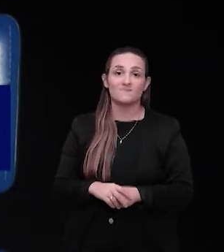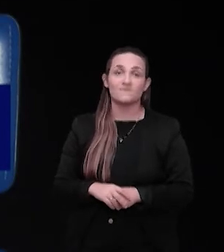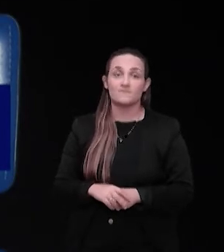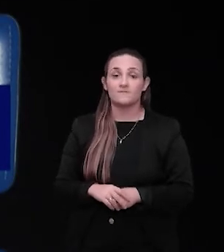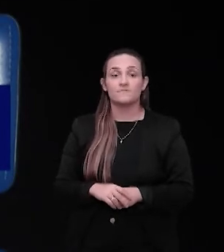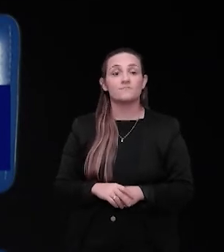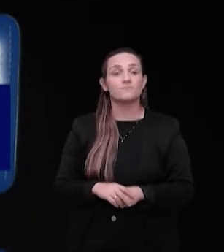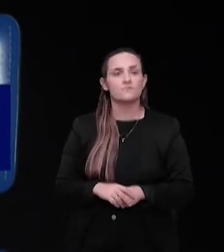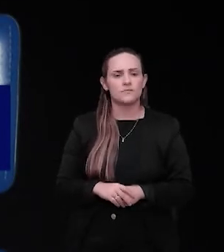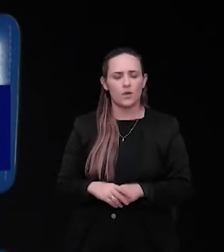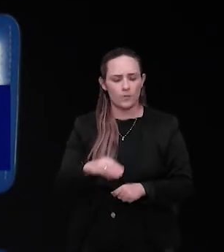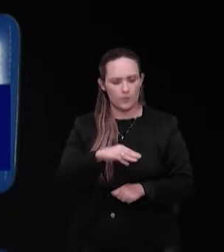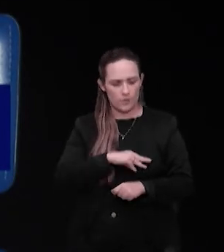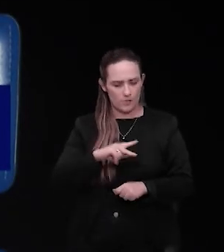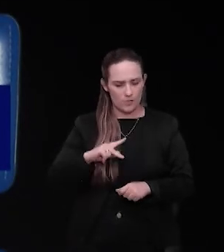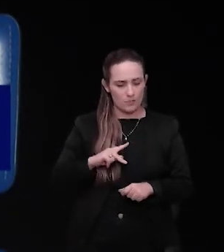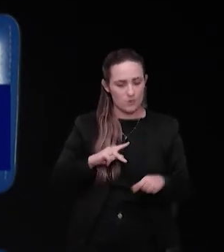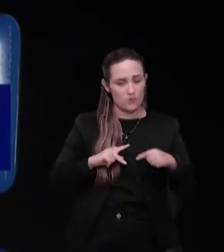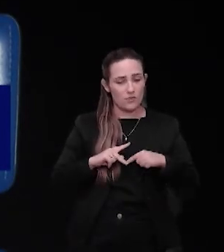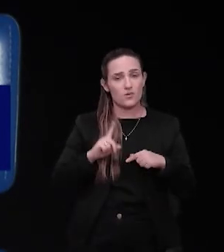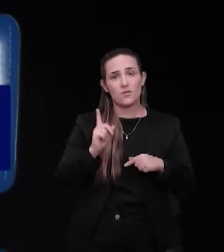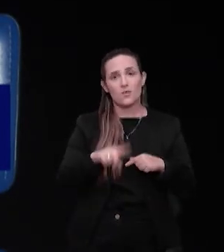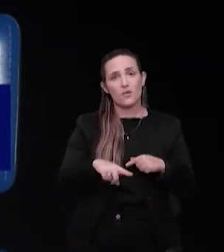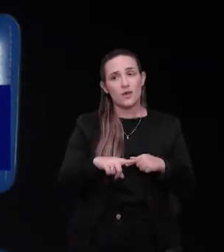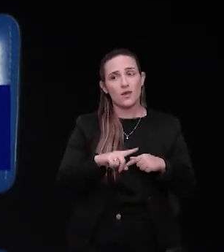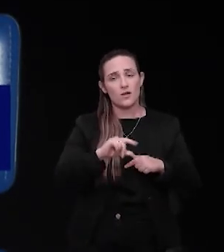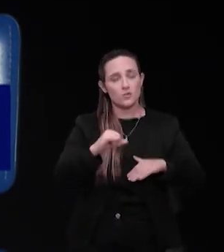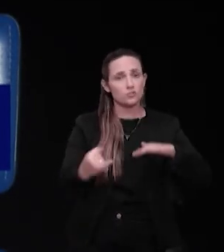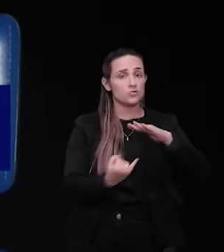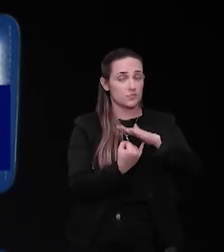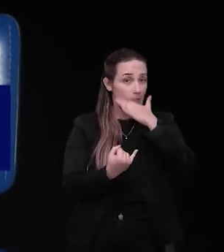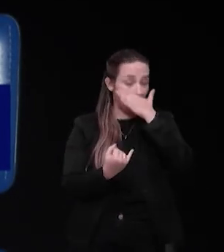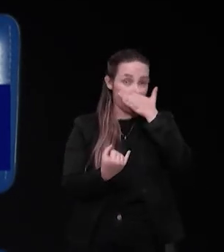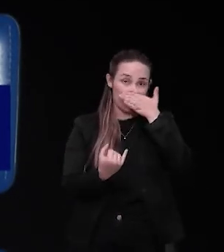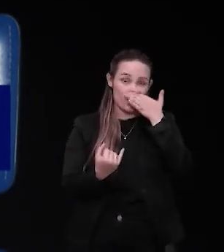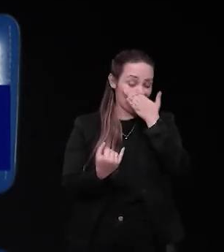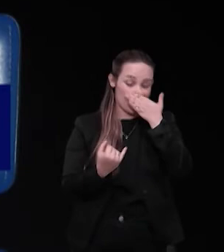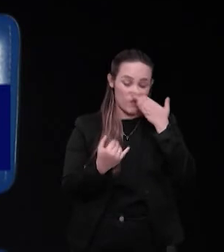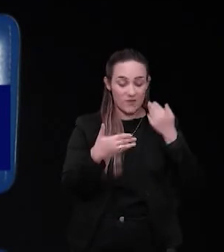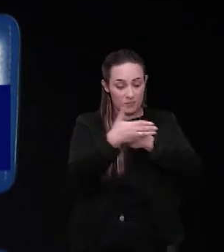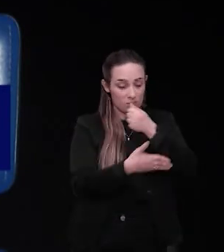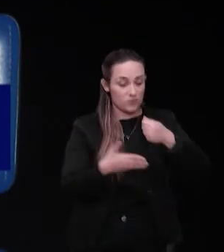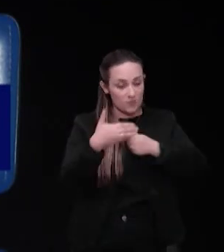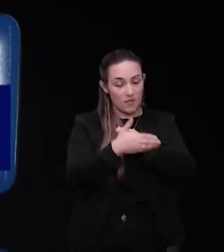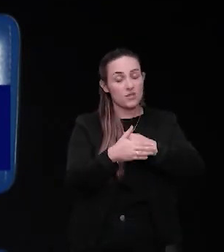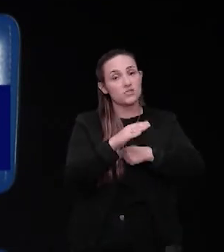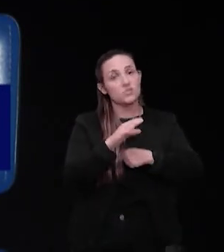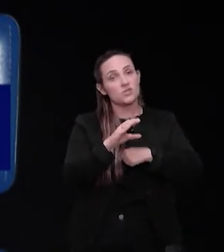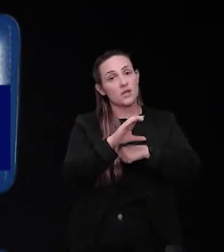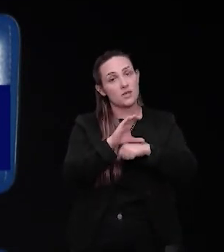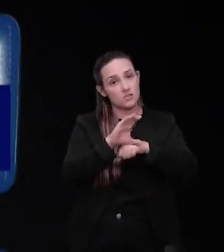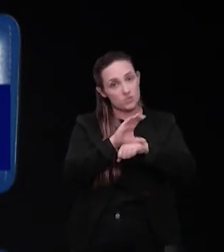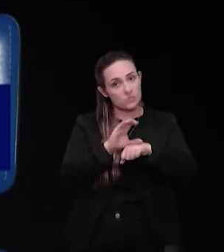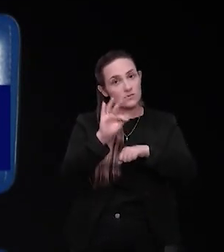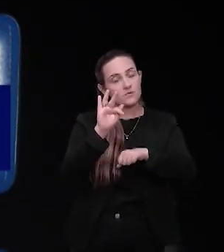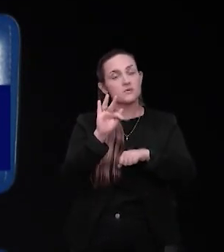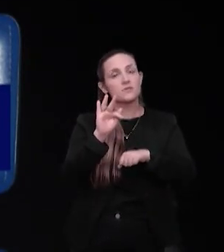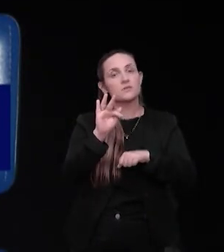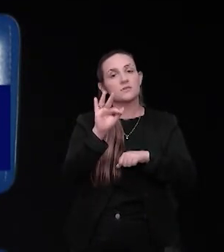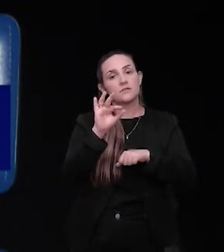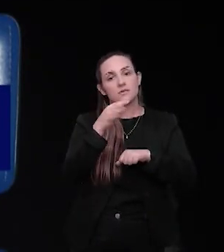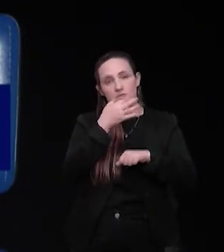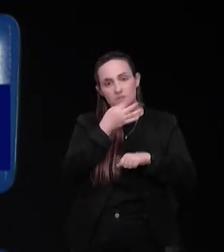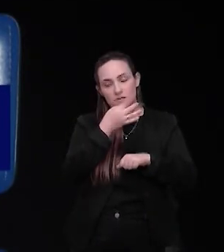Ministério Público é uma instituição voltada na defesa da República e da democracia, diferentemente do Judiciário, que é